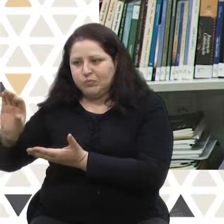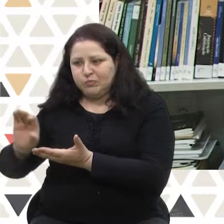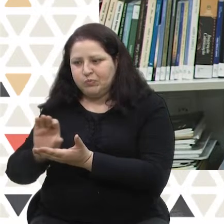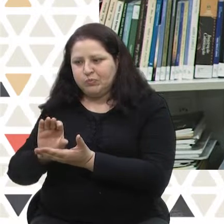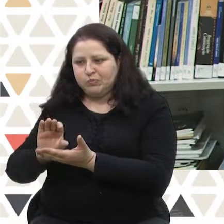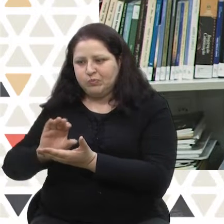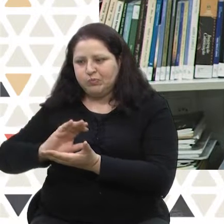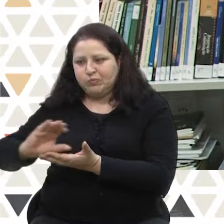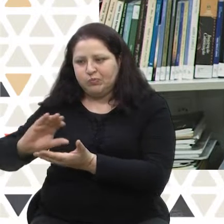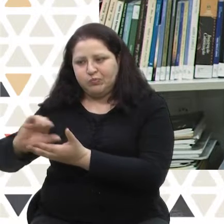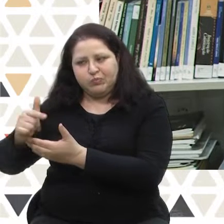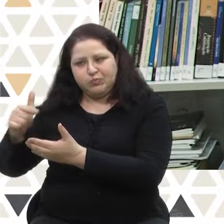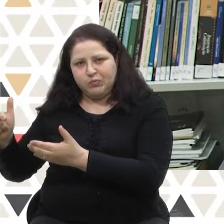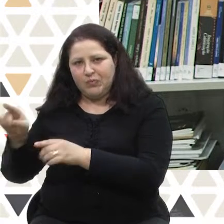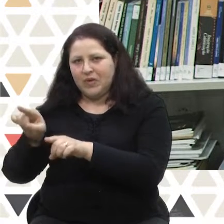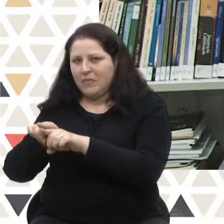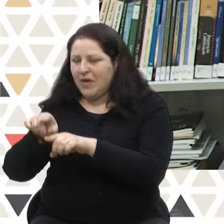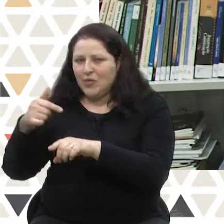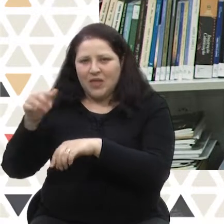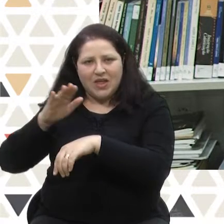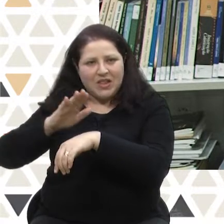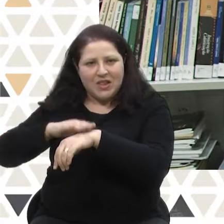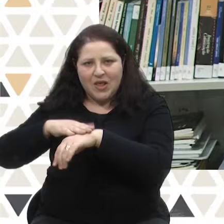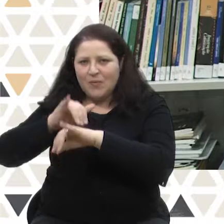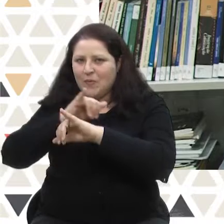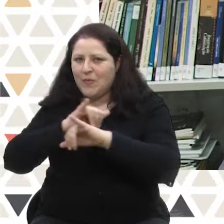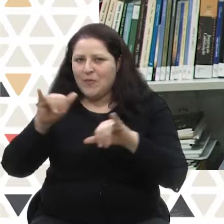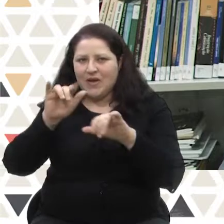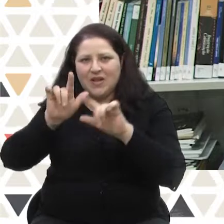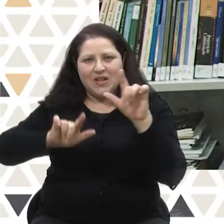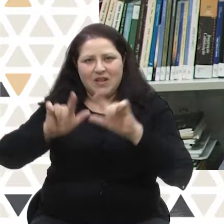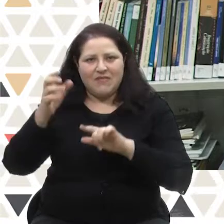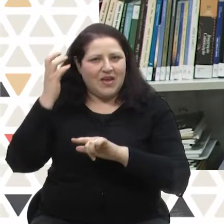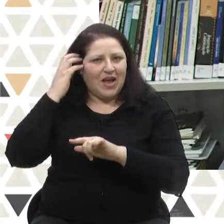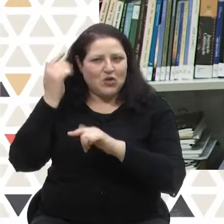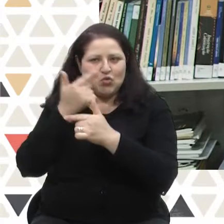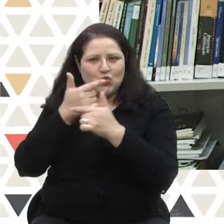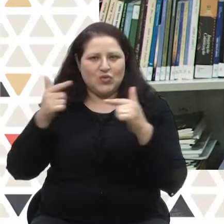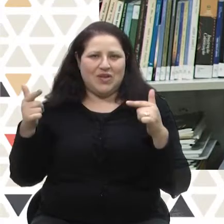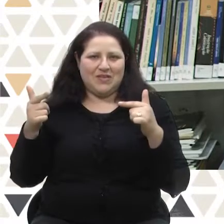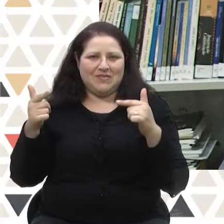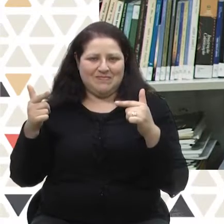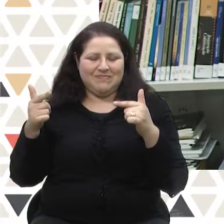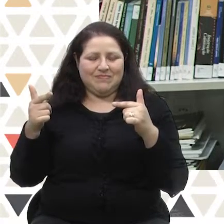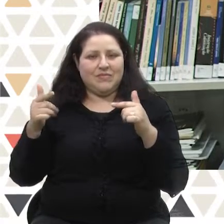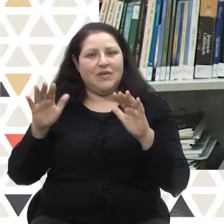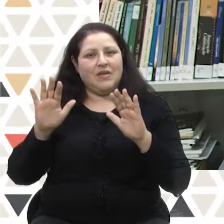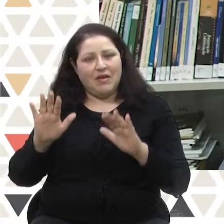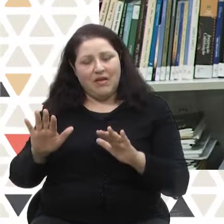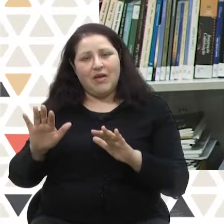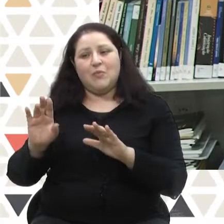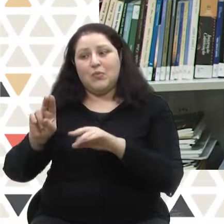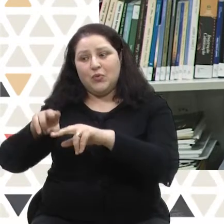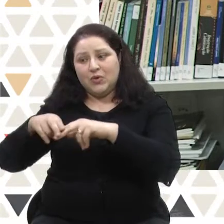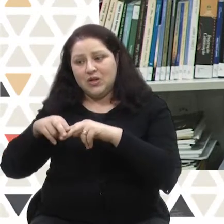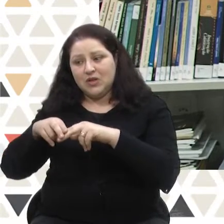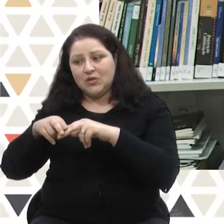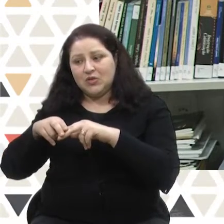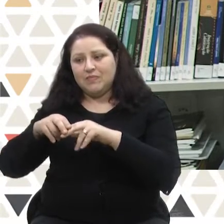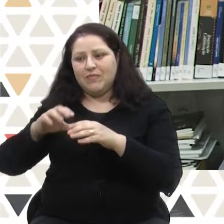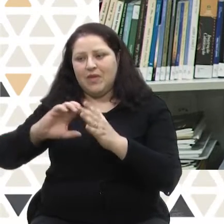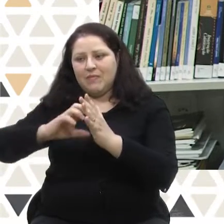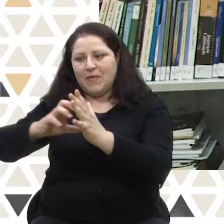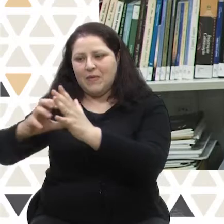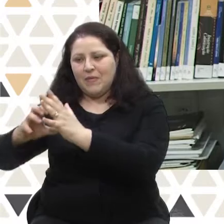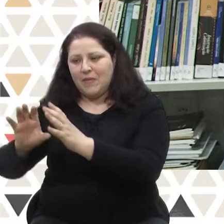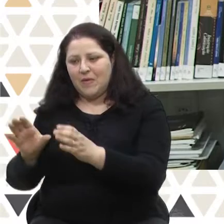tempo de propaganda política na TV e no rádio. Então, a federação, nesse sentido, atua como um partido